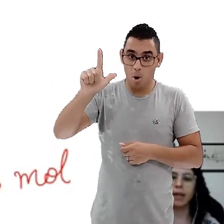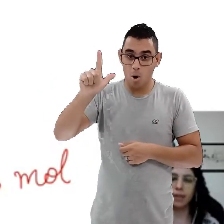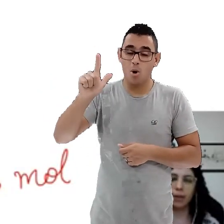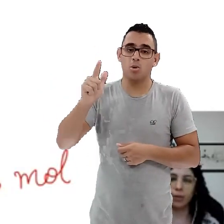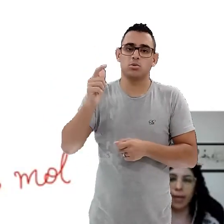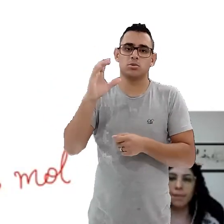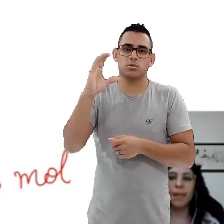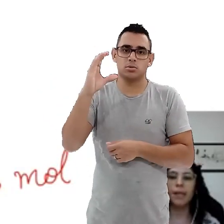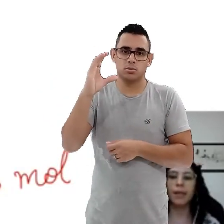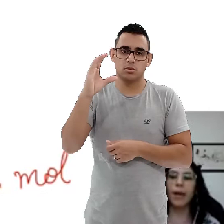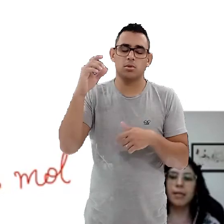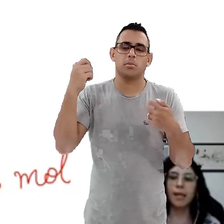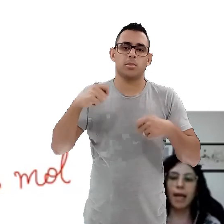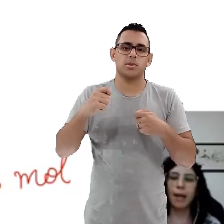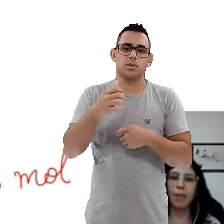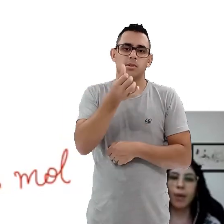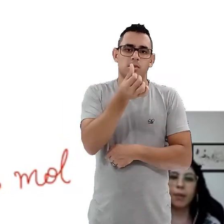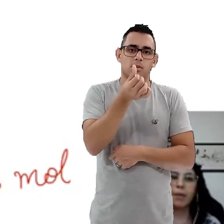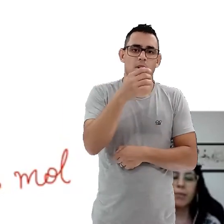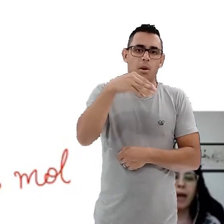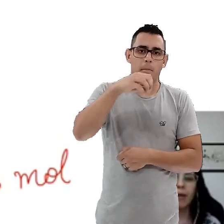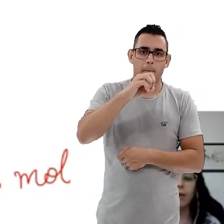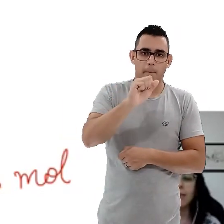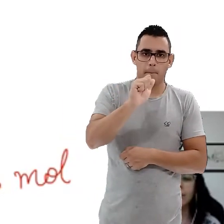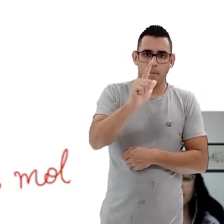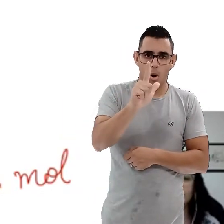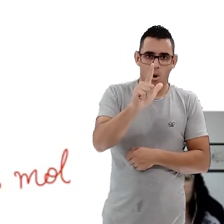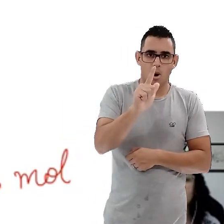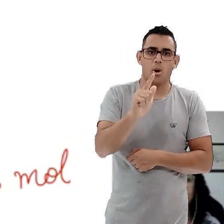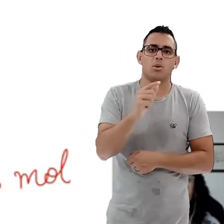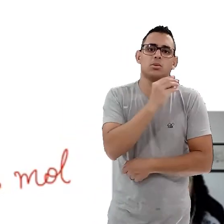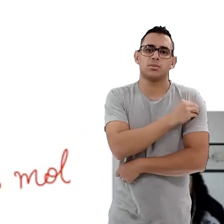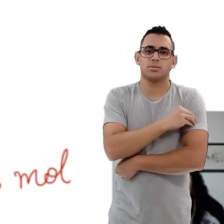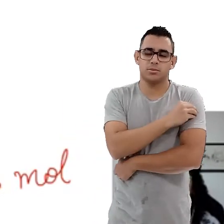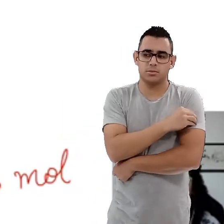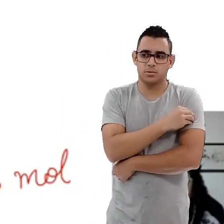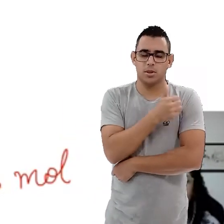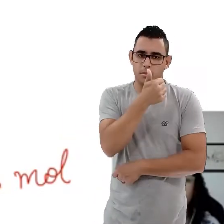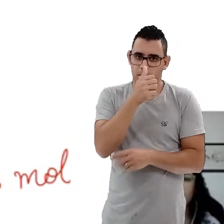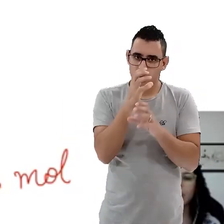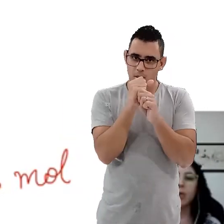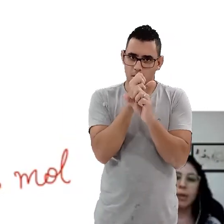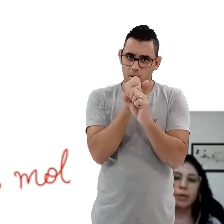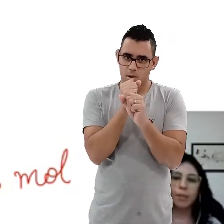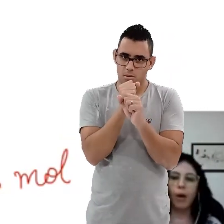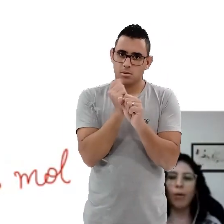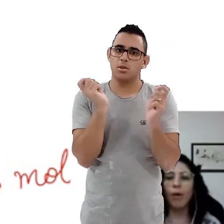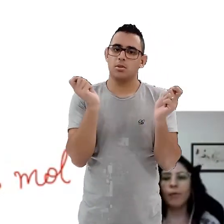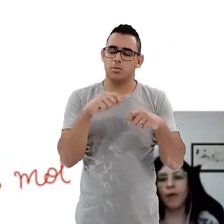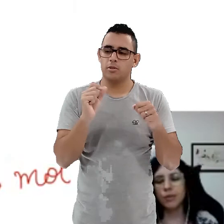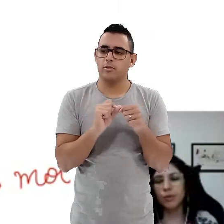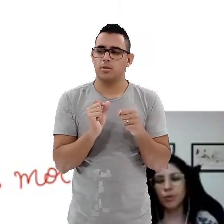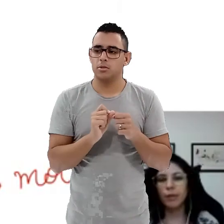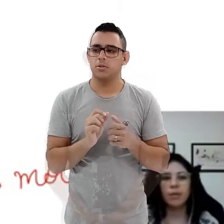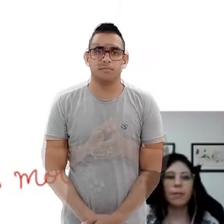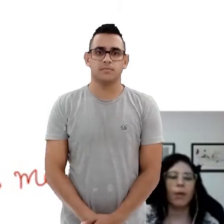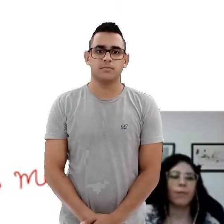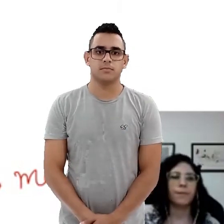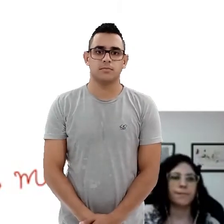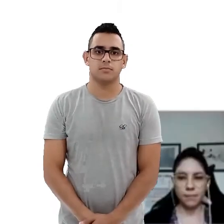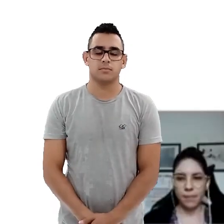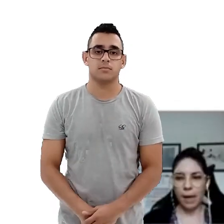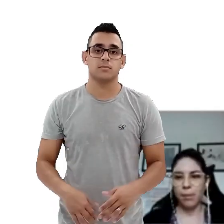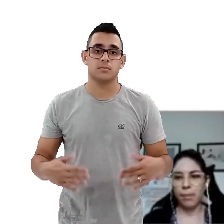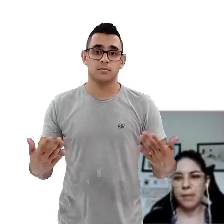de etanol, tá? Então, essa é o primeiro cálculo, essa é a primeira associação que a gente faz. Número de mol versus número de